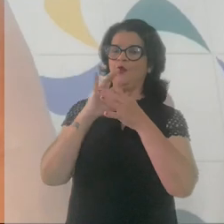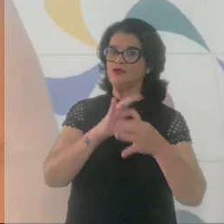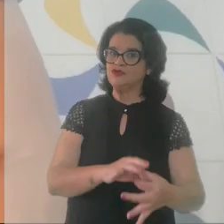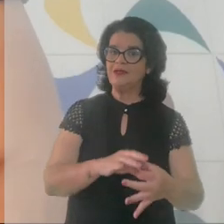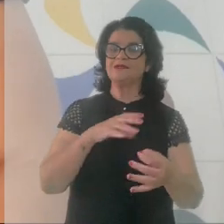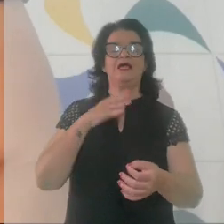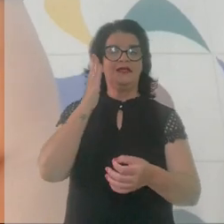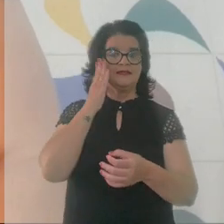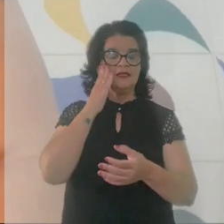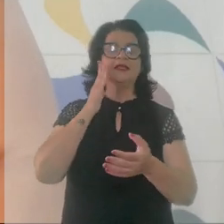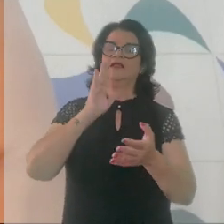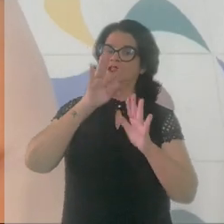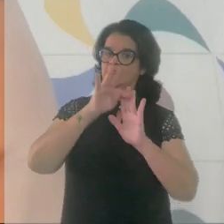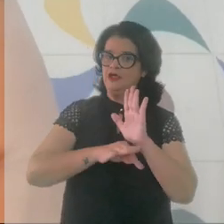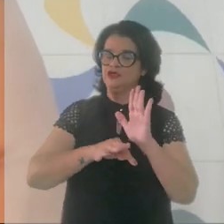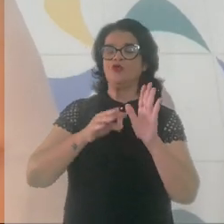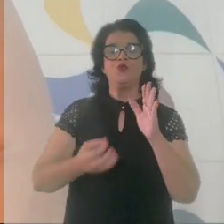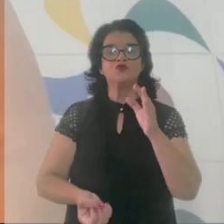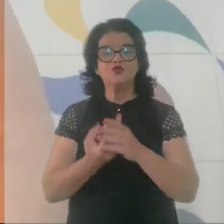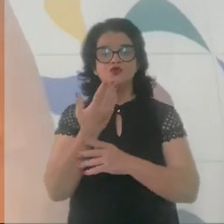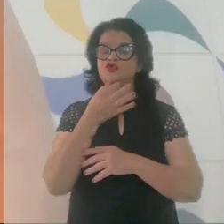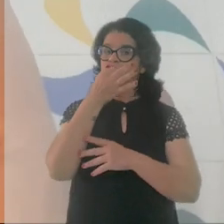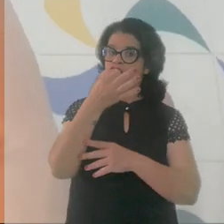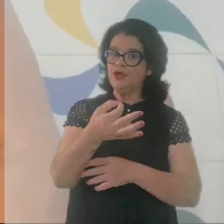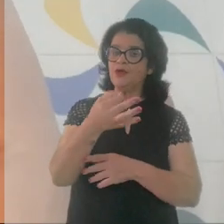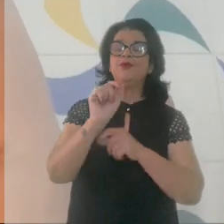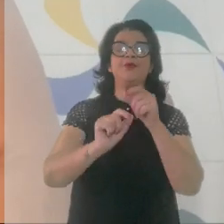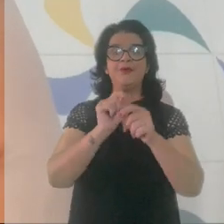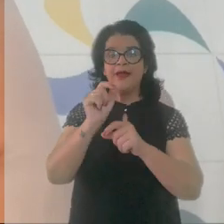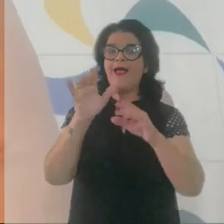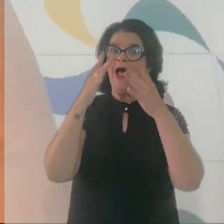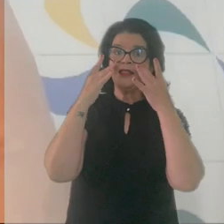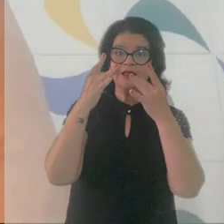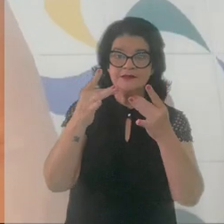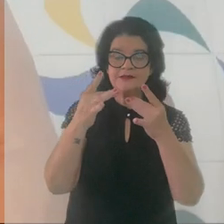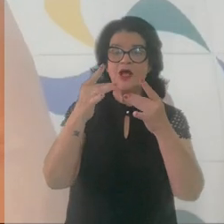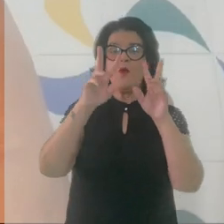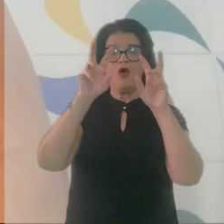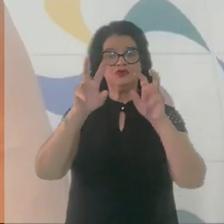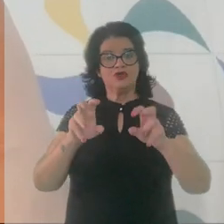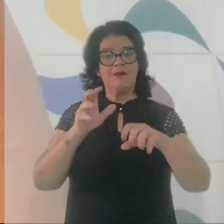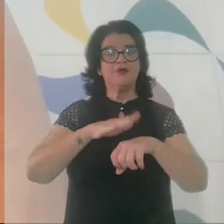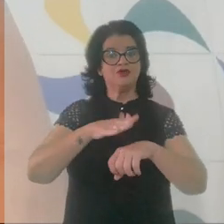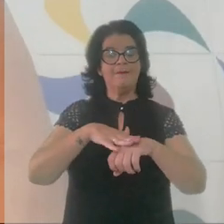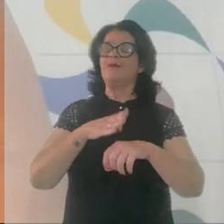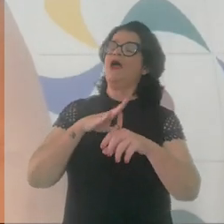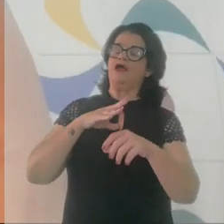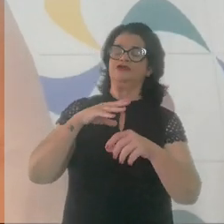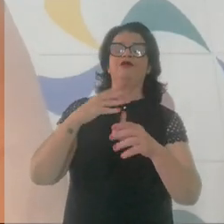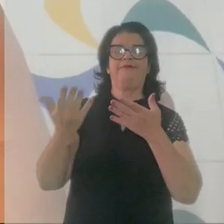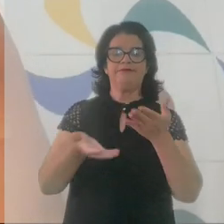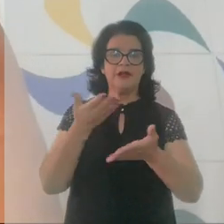e interpretativas. Logo, sugiro que, além de darem atenção aos temas mais abordados no